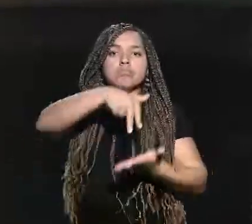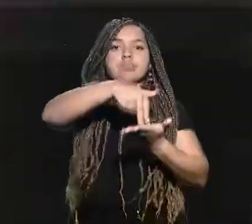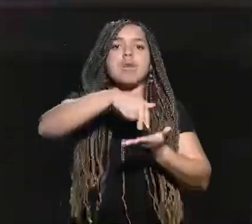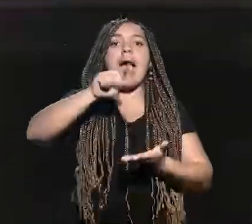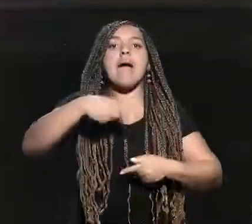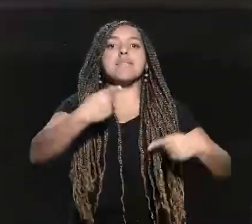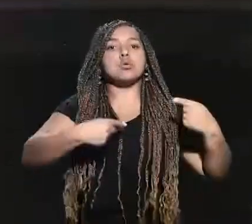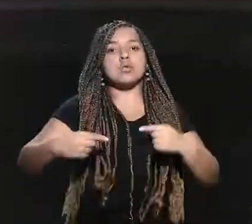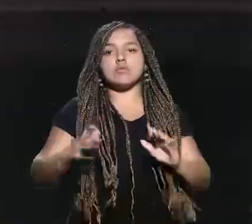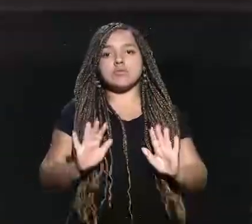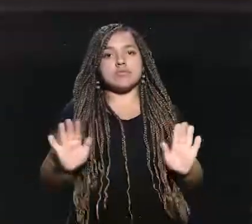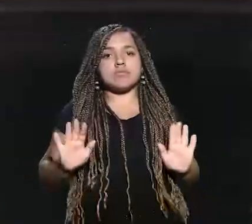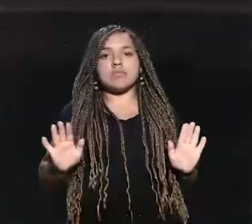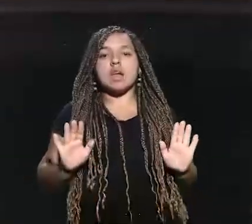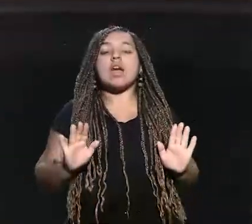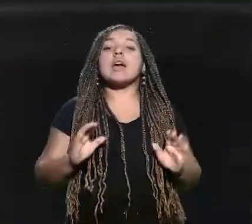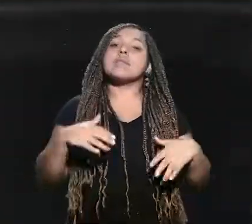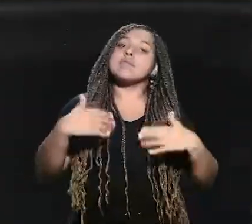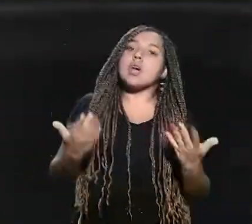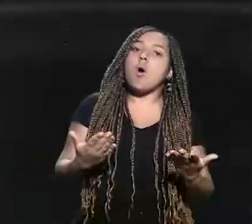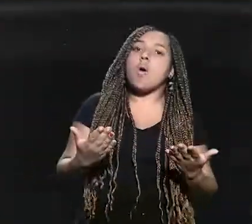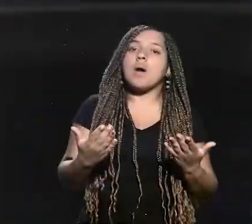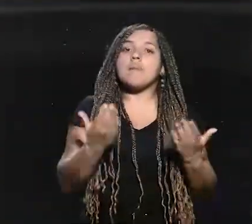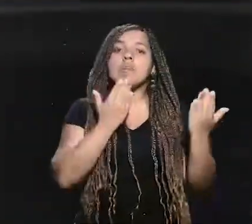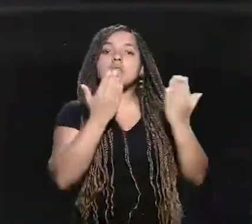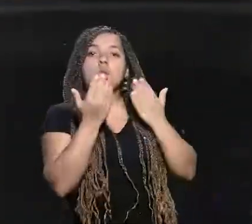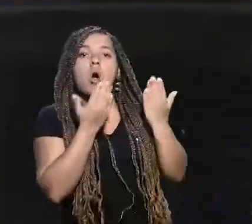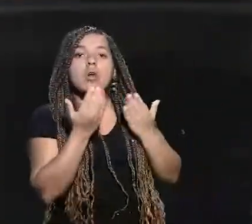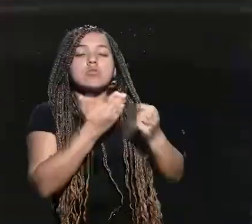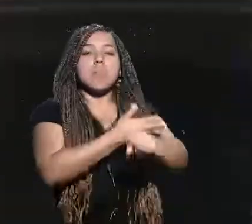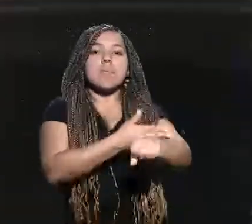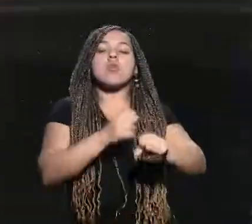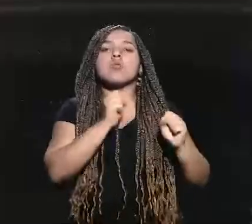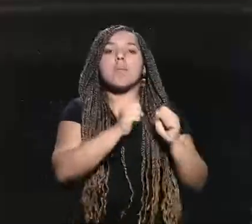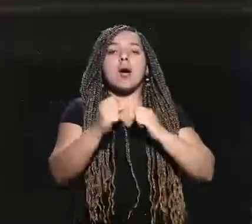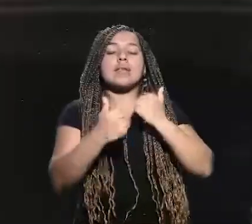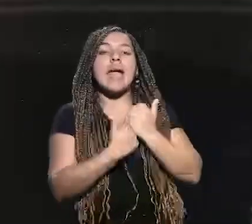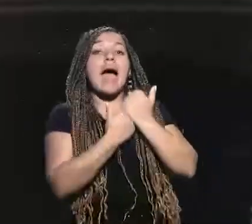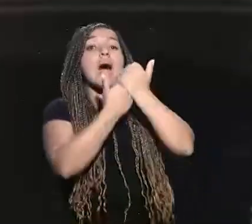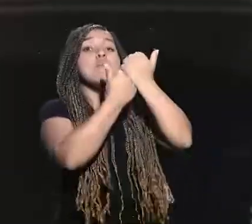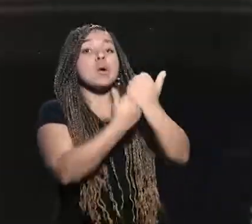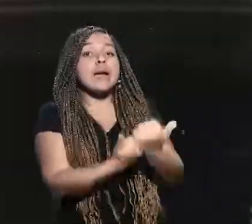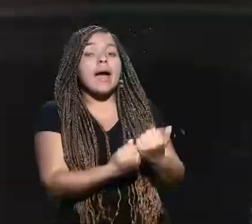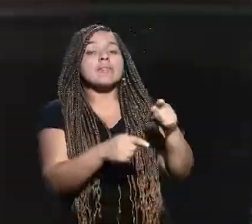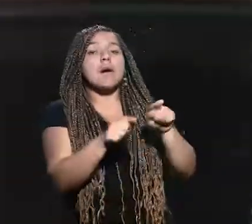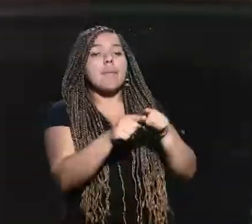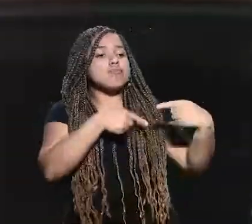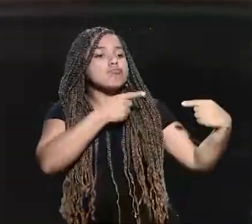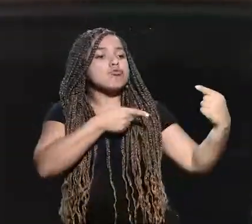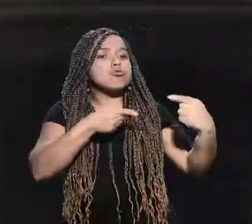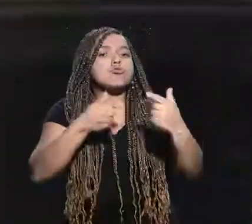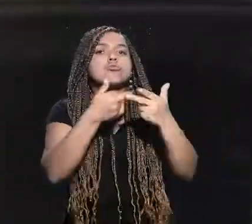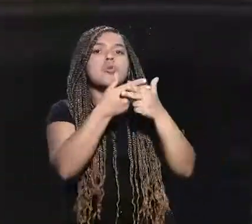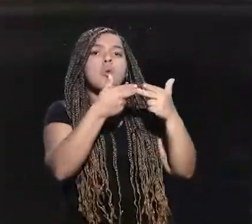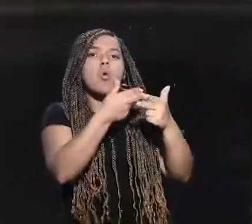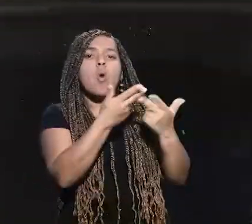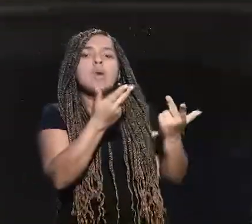nesse corpo desse psicólogo branco a opressão, né? Então, a gente deixa bem marcado que